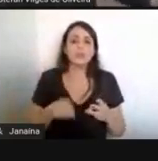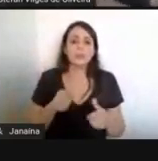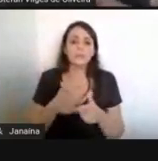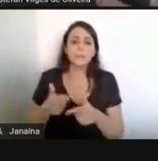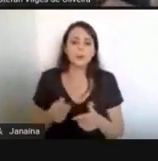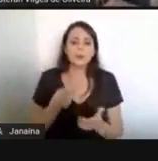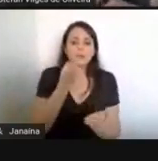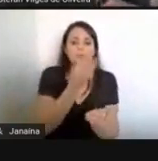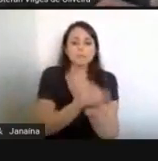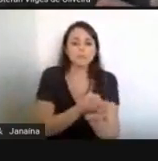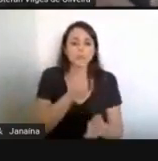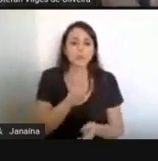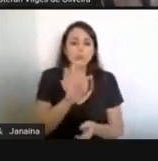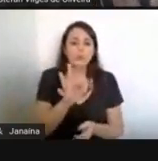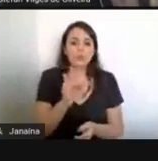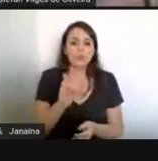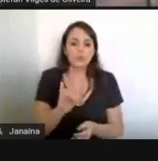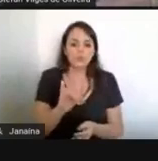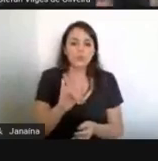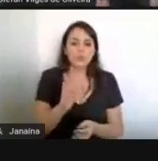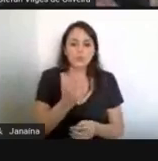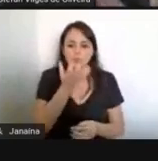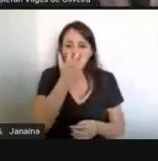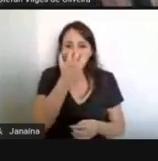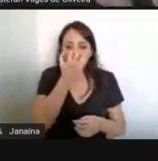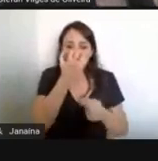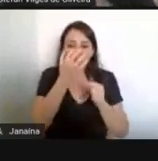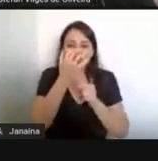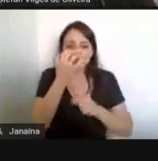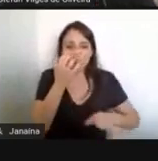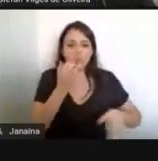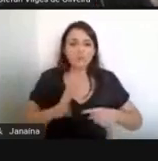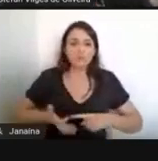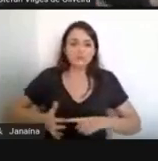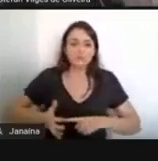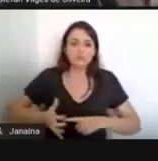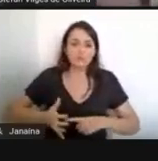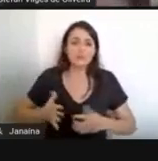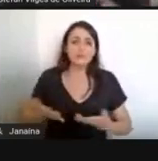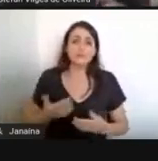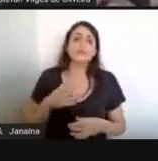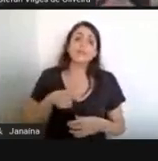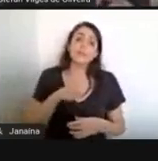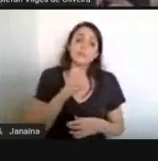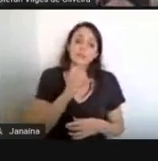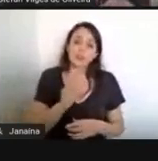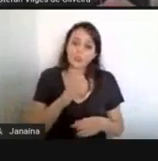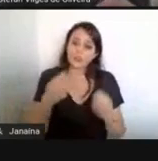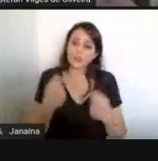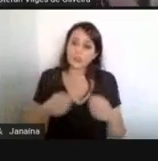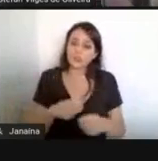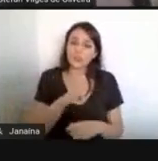que vão precisar de uma unidade de tratamento intensivo, ventilação mecânica. 5% vão requerer UTI, e é por isso